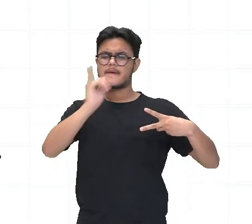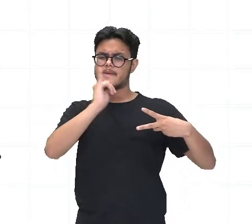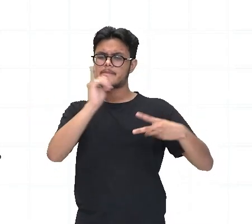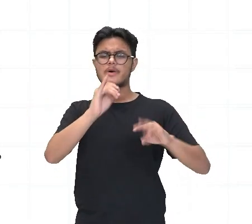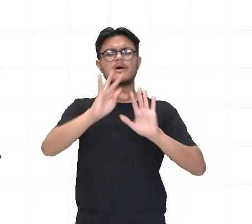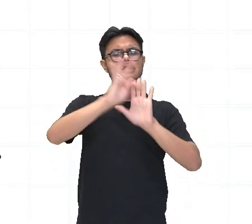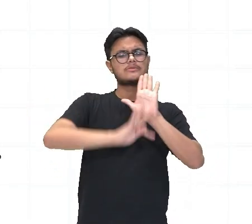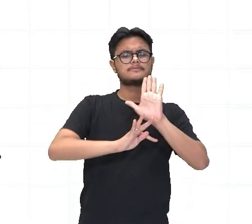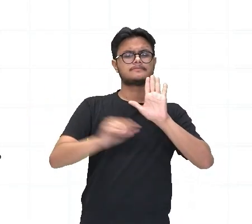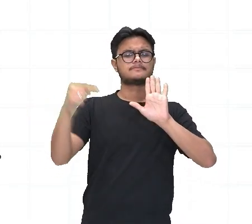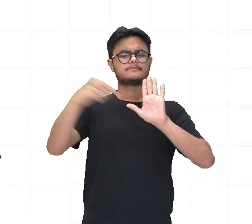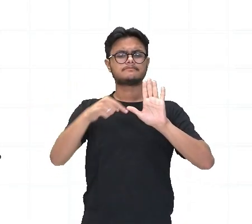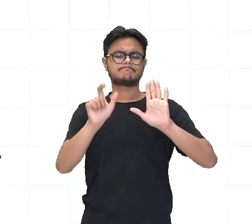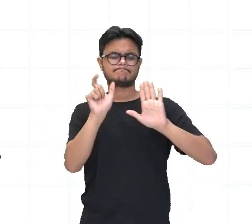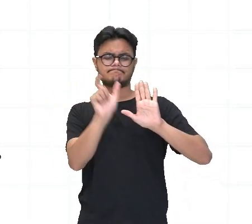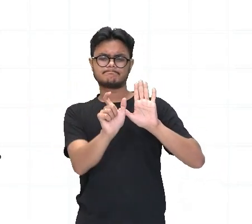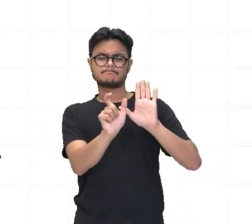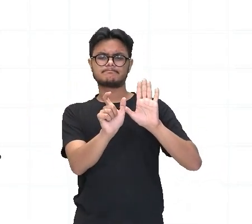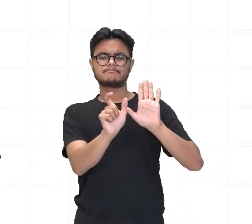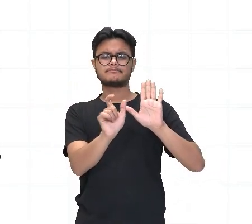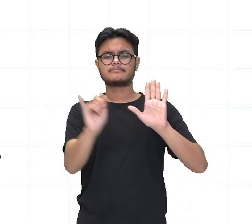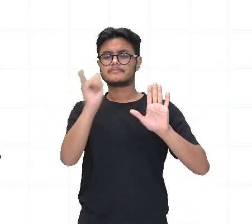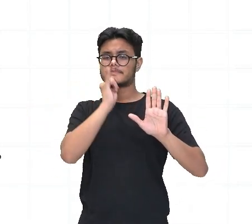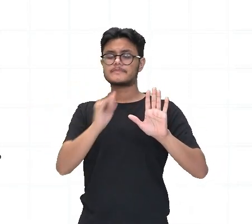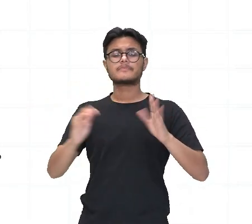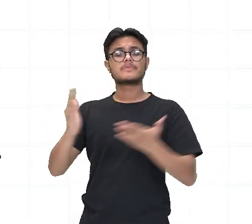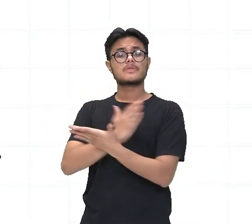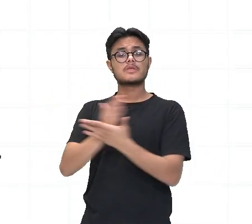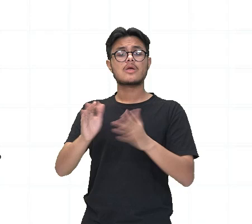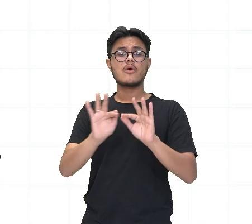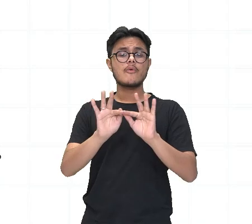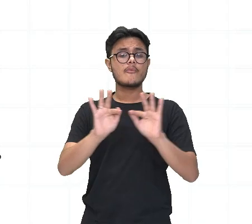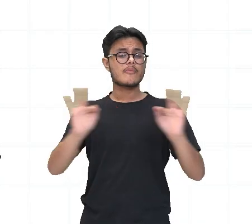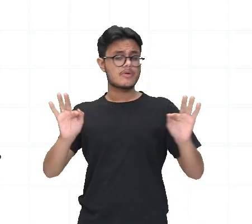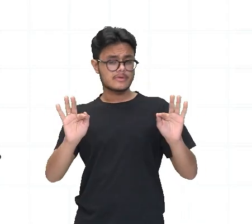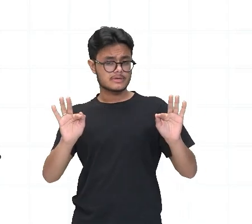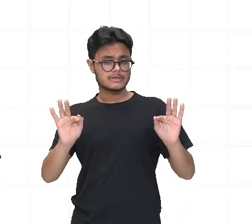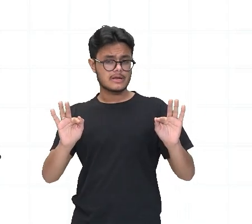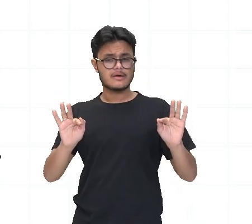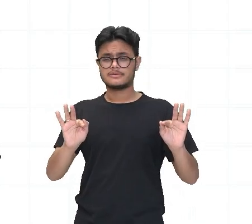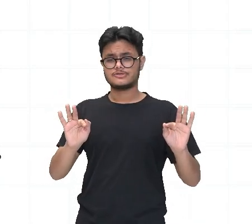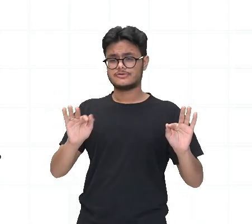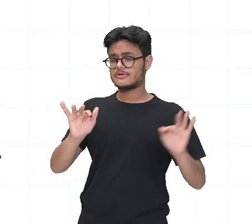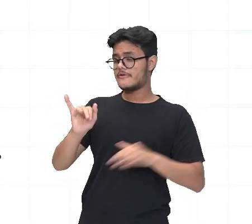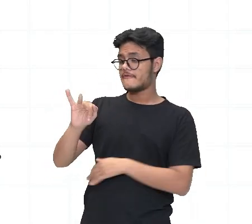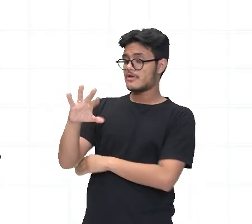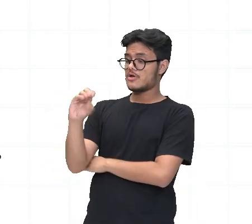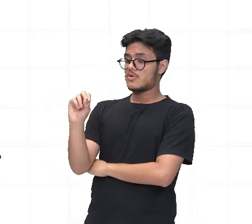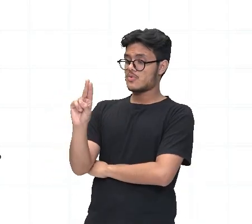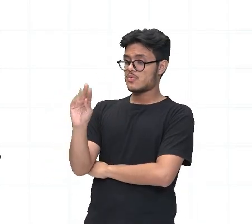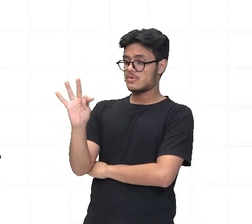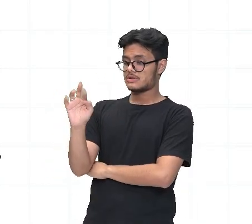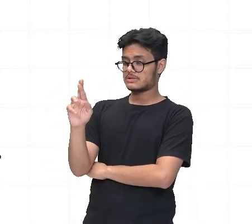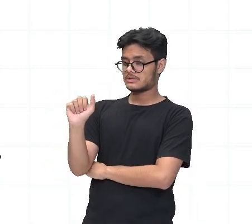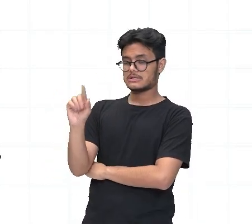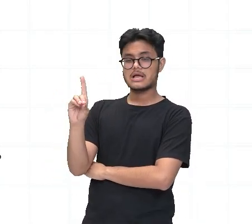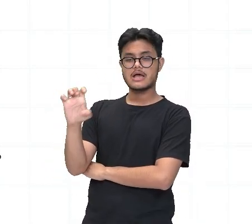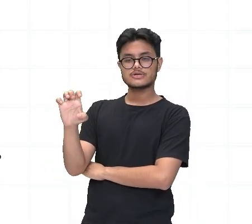inseriu aquela expressão no texto do Carlito, ficou tarde. né? Essa coesão